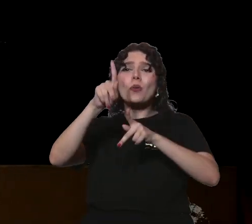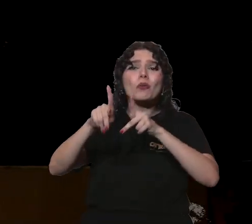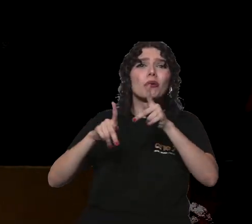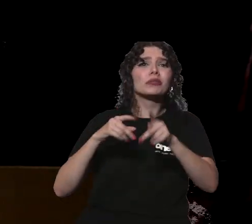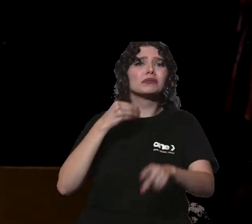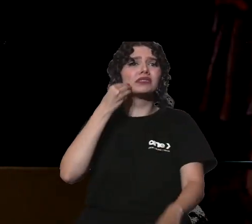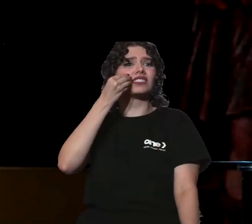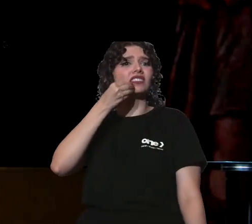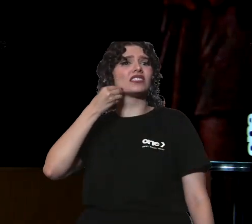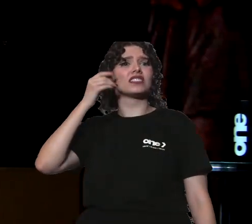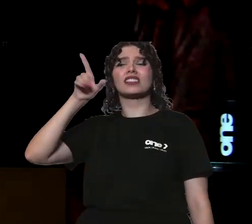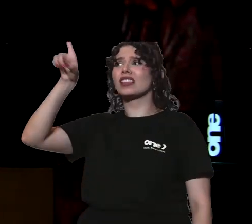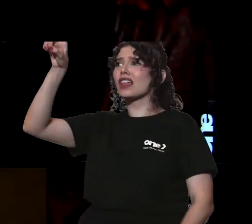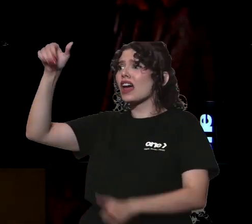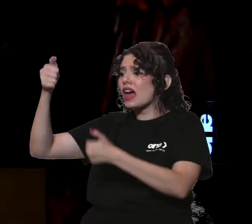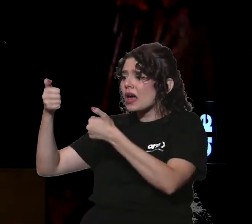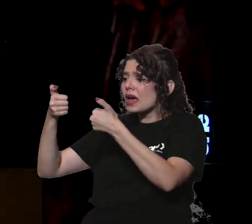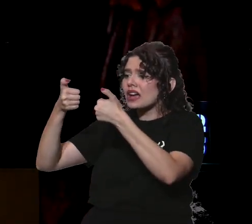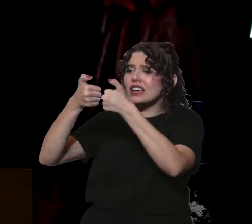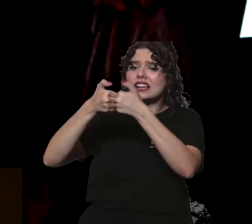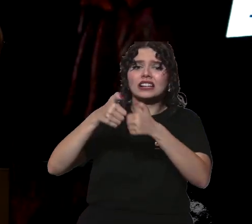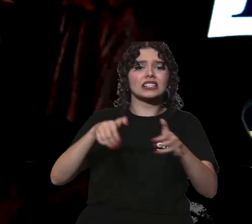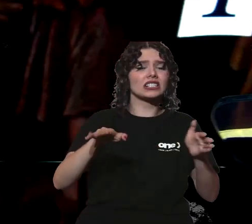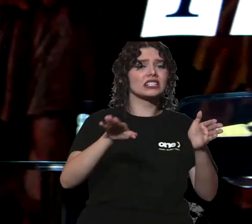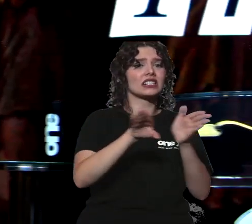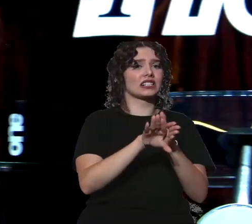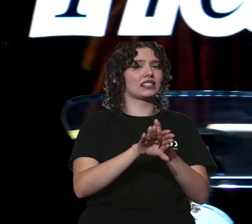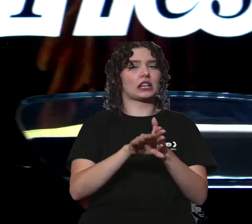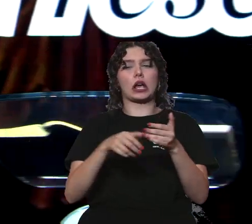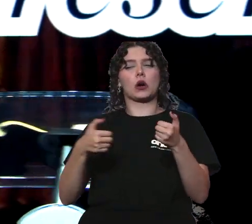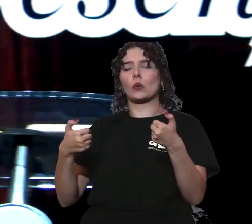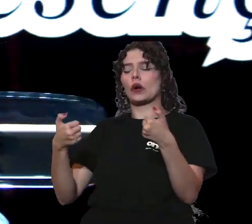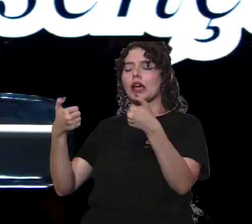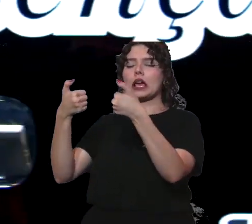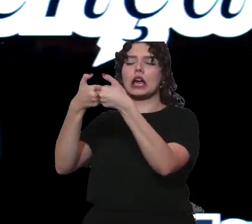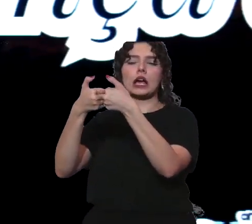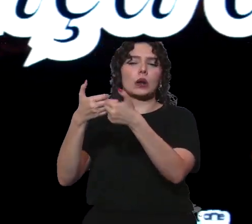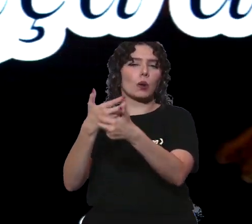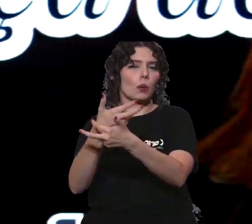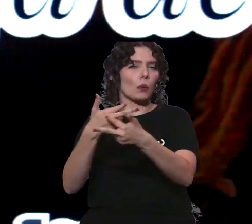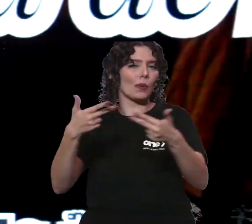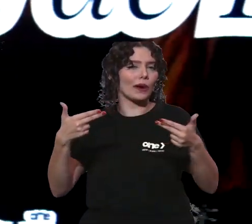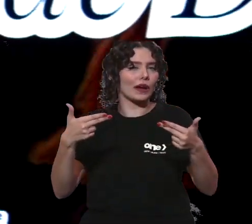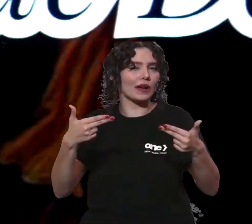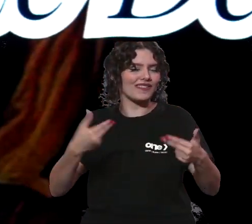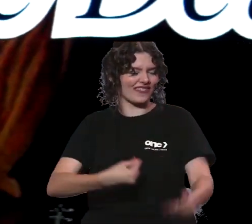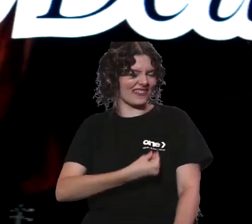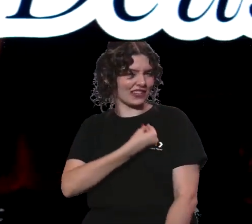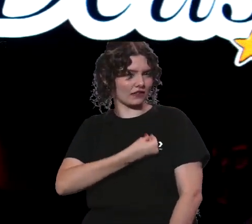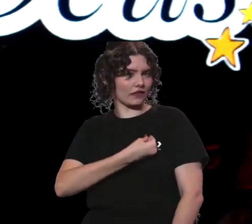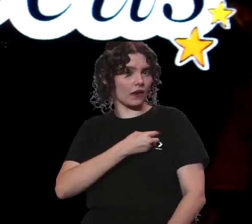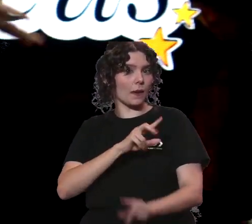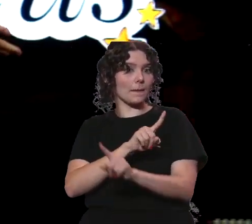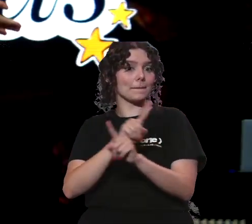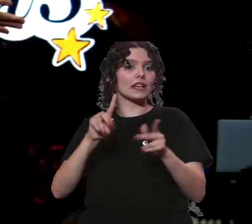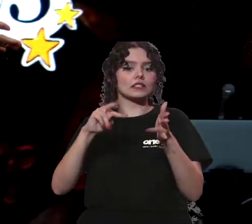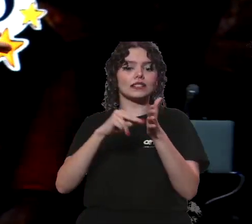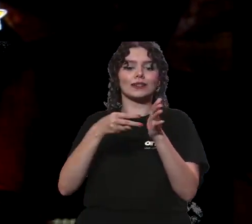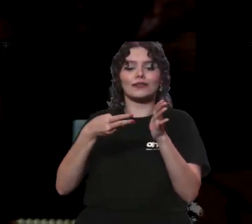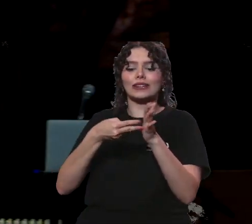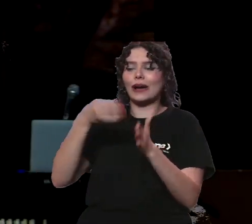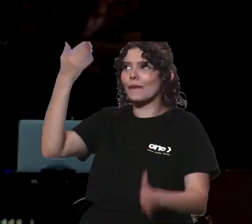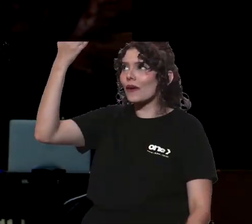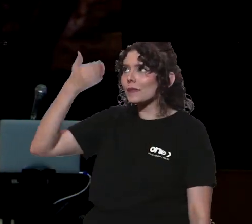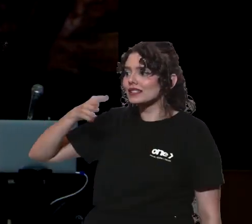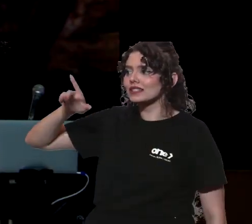Deus quando a arca chegou no meio deles. Não é que a arca era algo que vivo, mas representava a presença